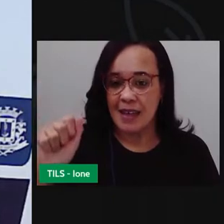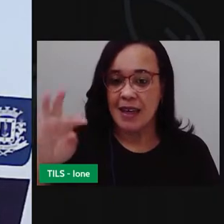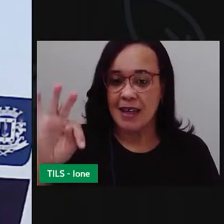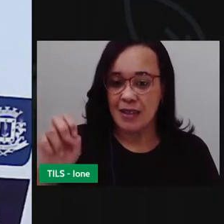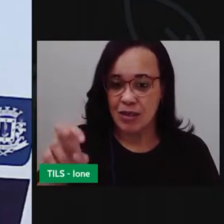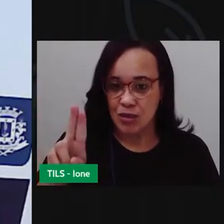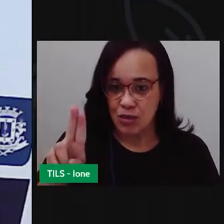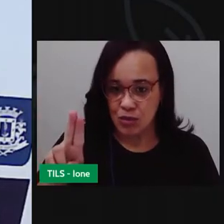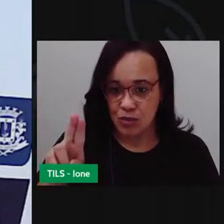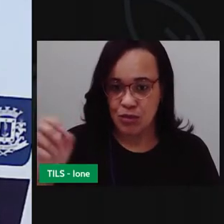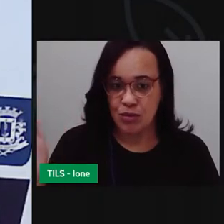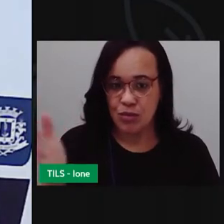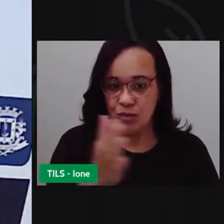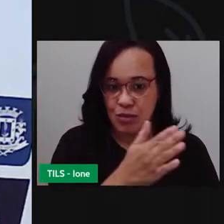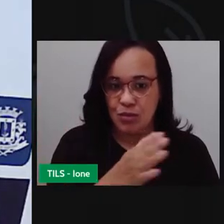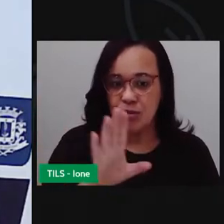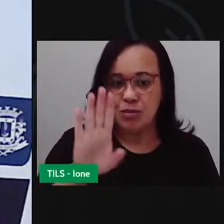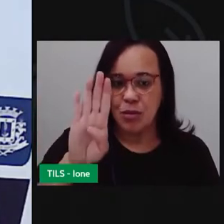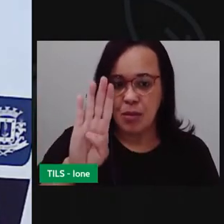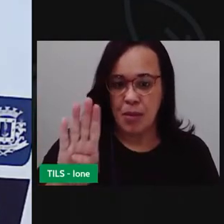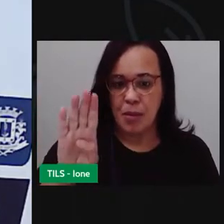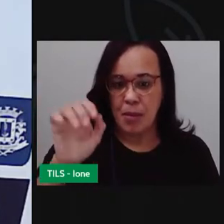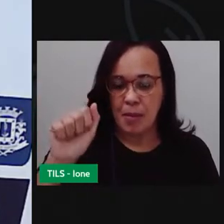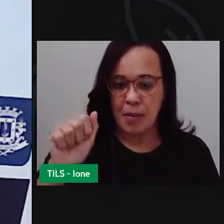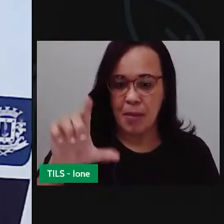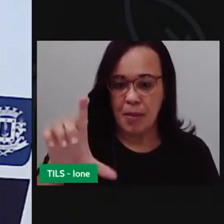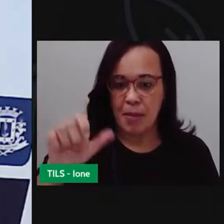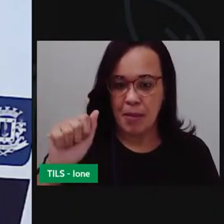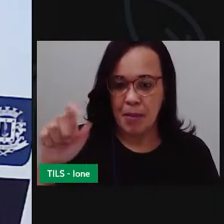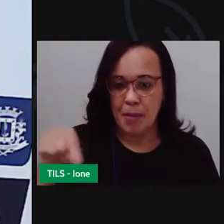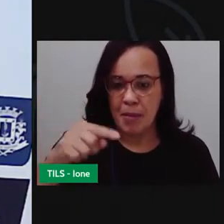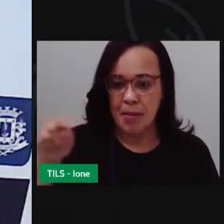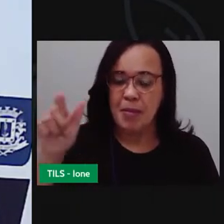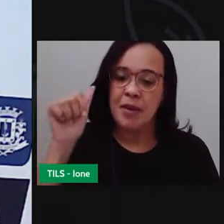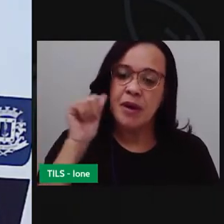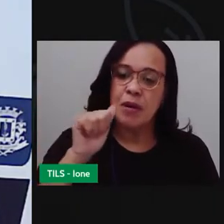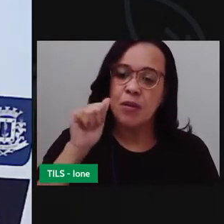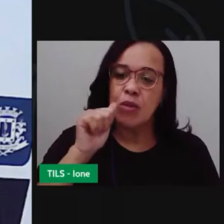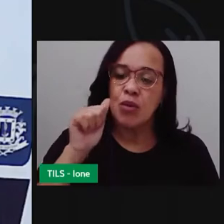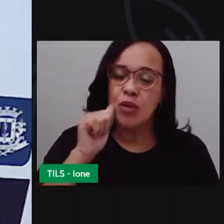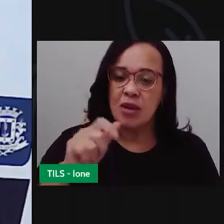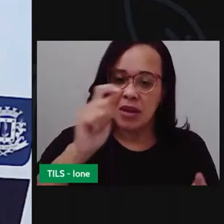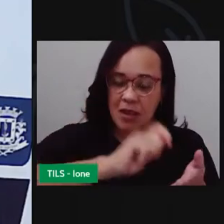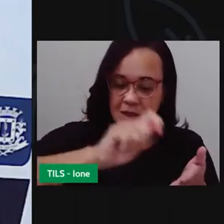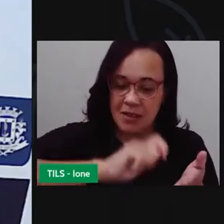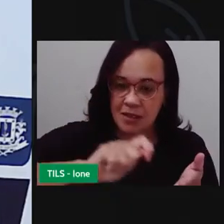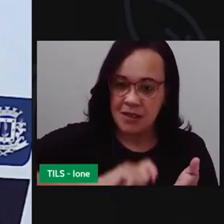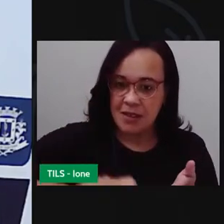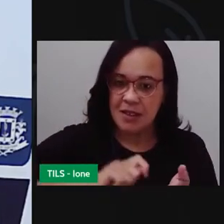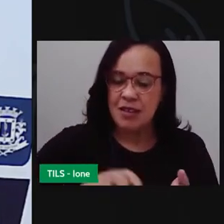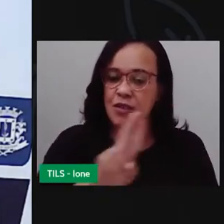ele foi a Sônia Barra. A autora desse livro foi a Sônia Barra.